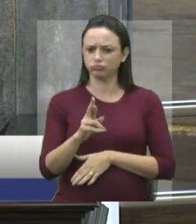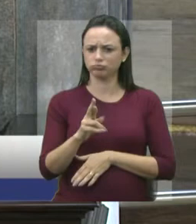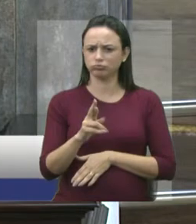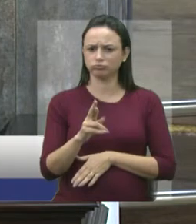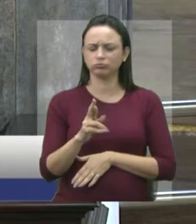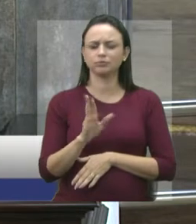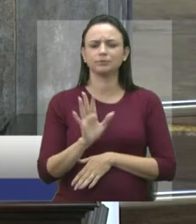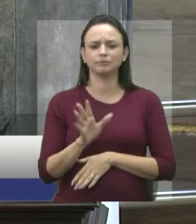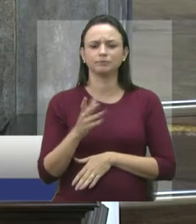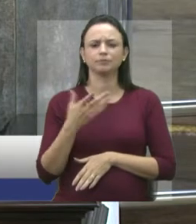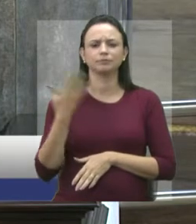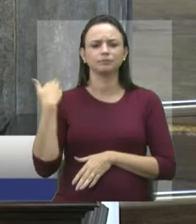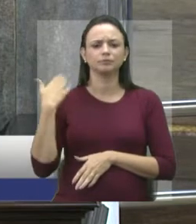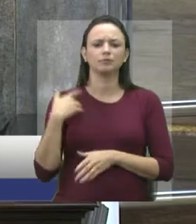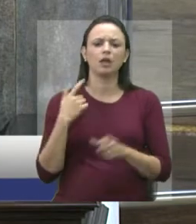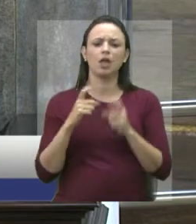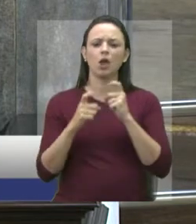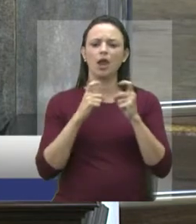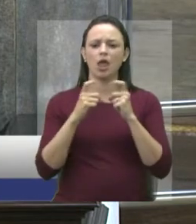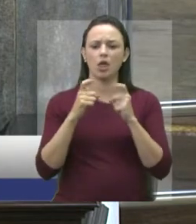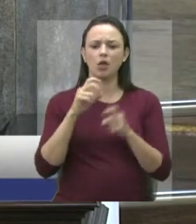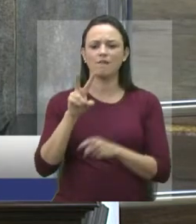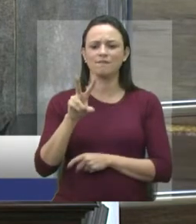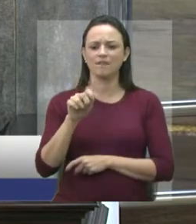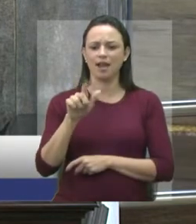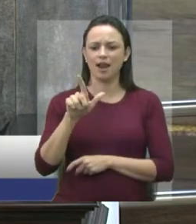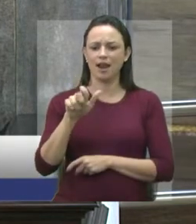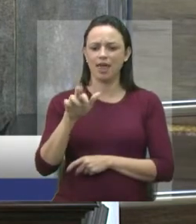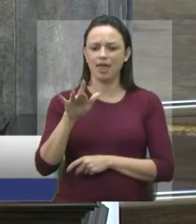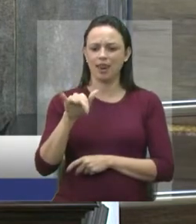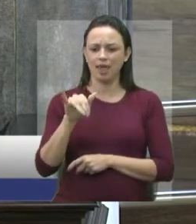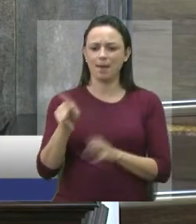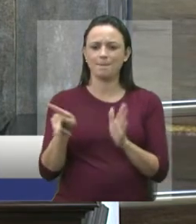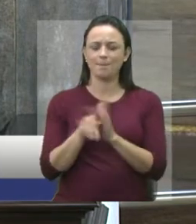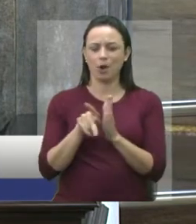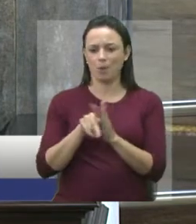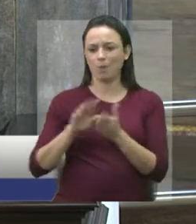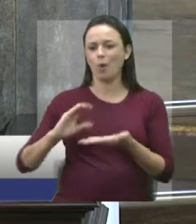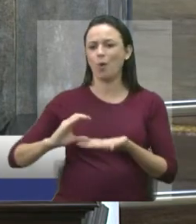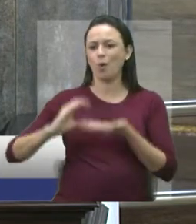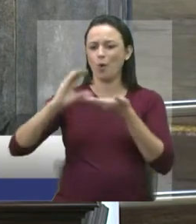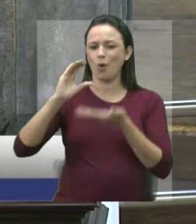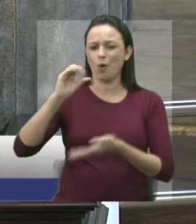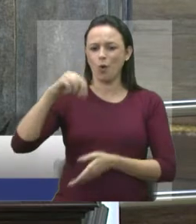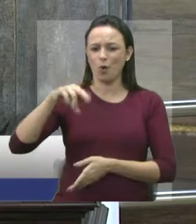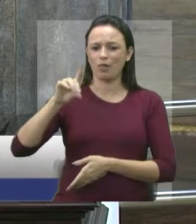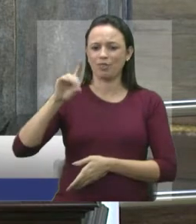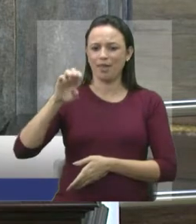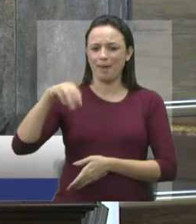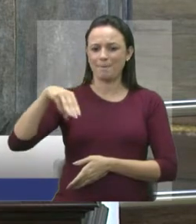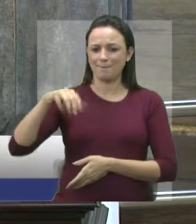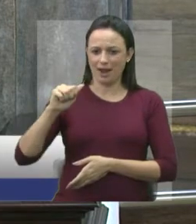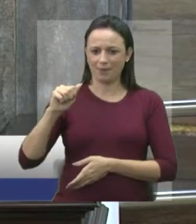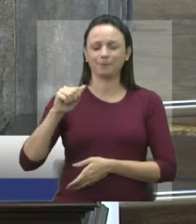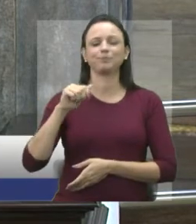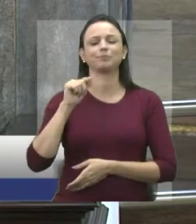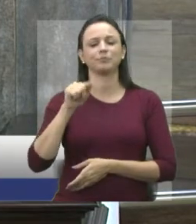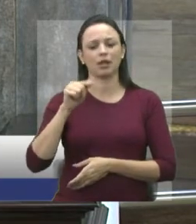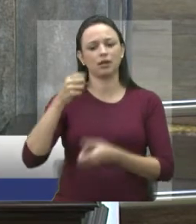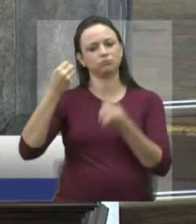aí uma reunião aí com a Valéria, que é do Condema, e ela nos passou aí alguns